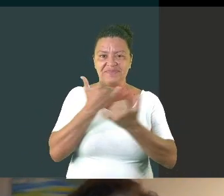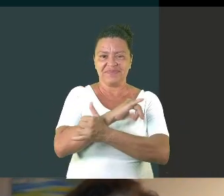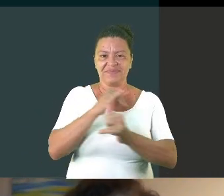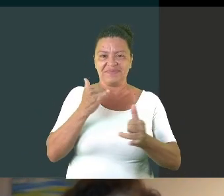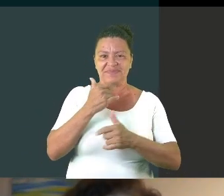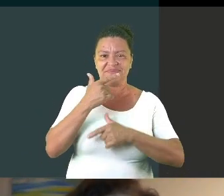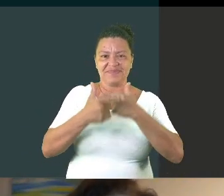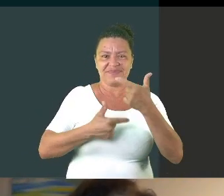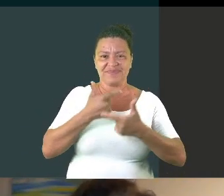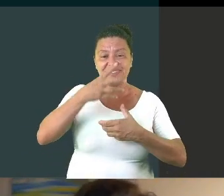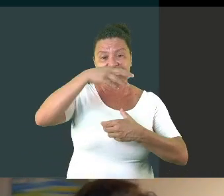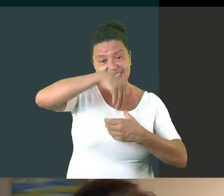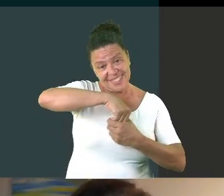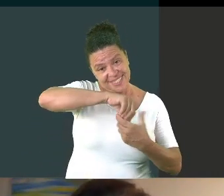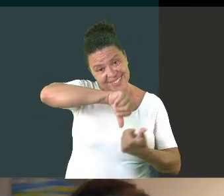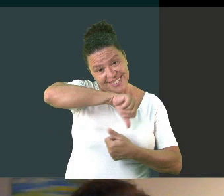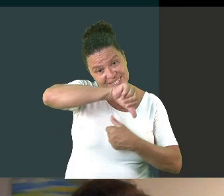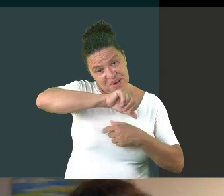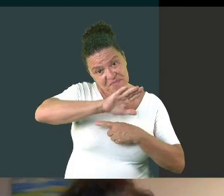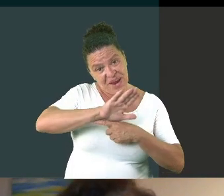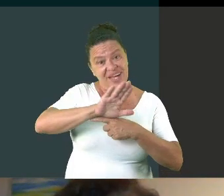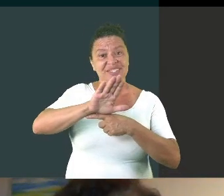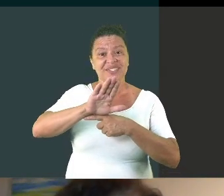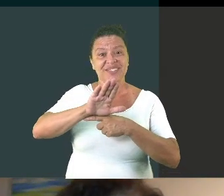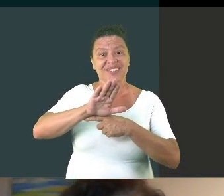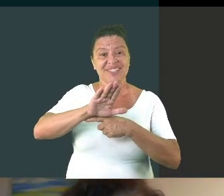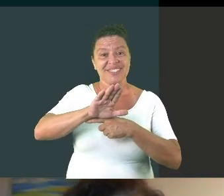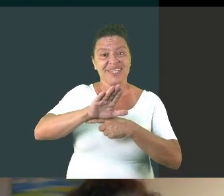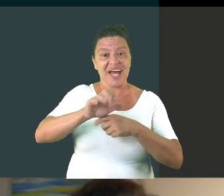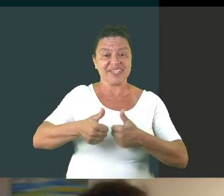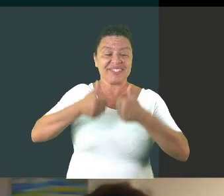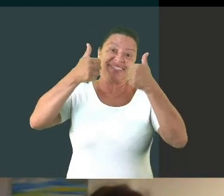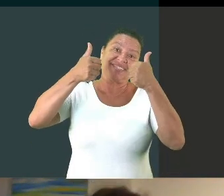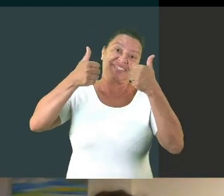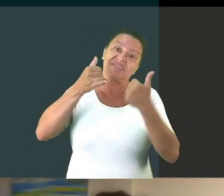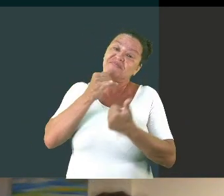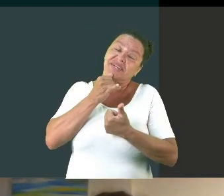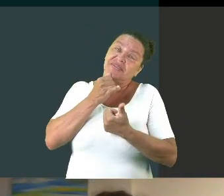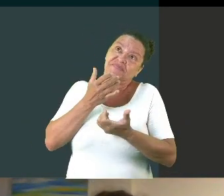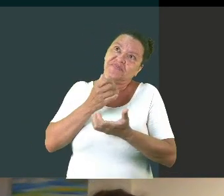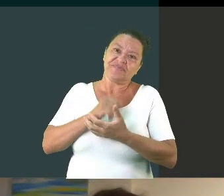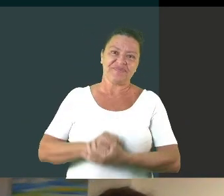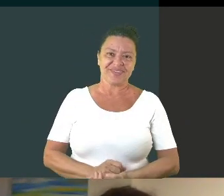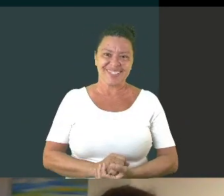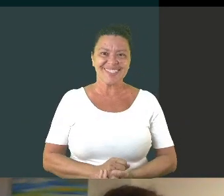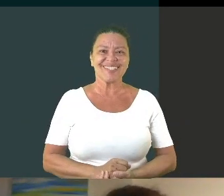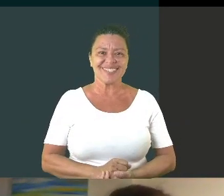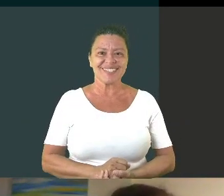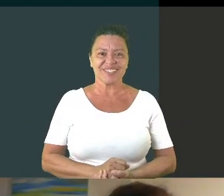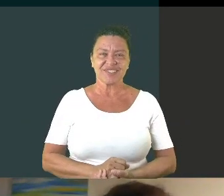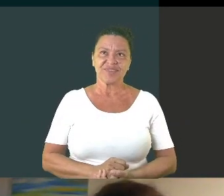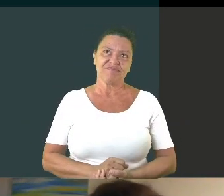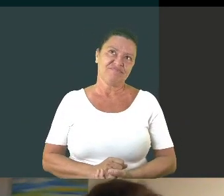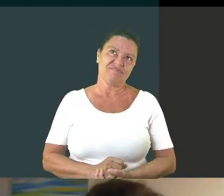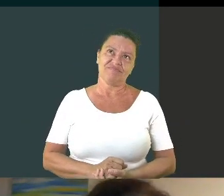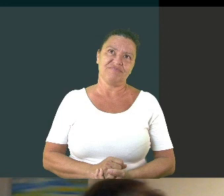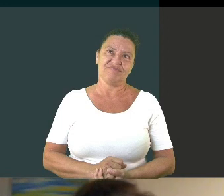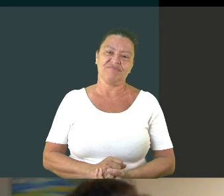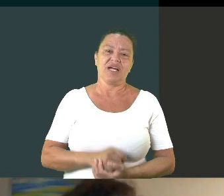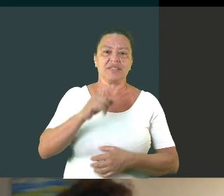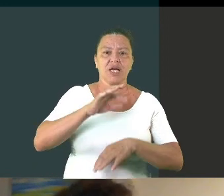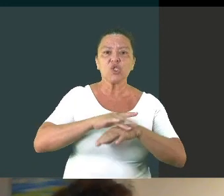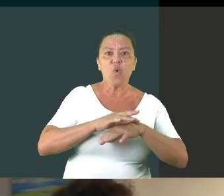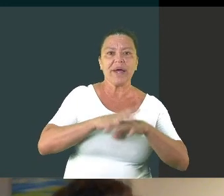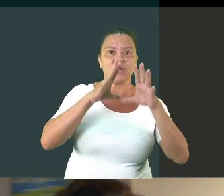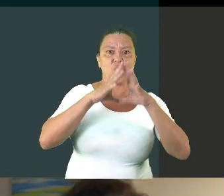trabalhadas e transformadas para ajudar na sua recuperação, por exemplo, para tirar de um estado de